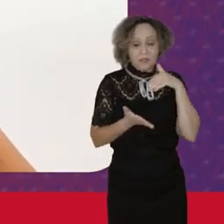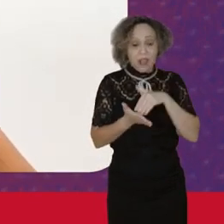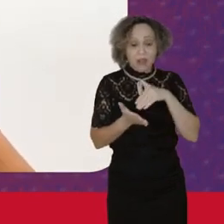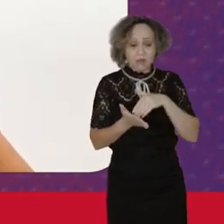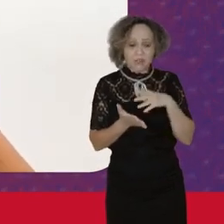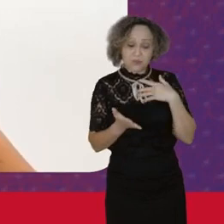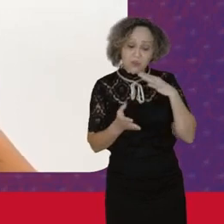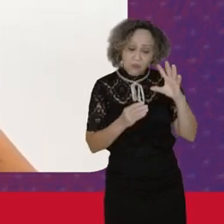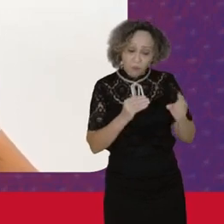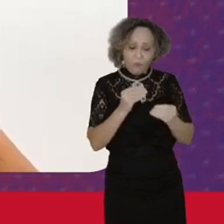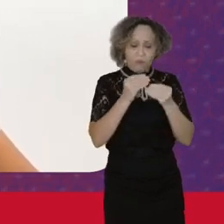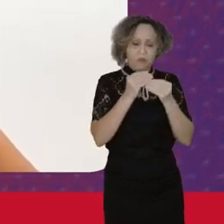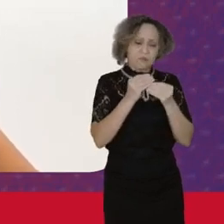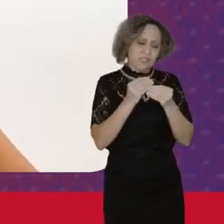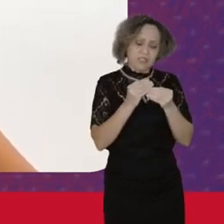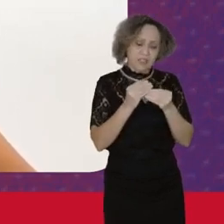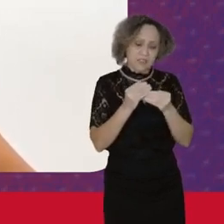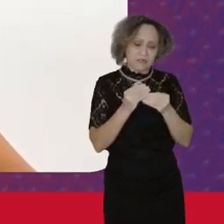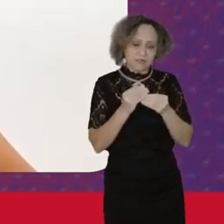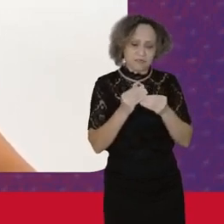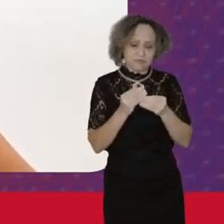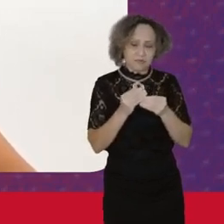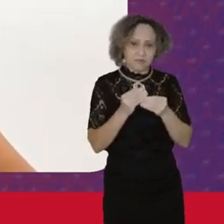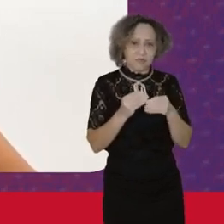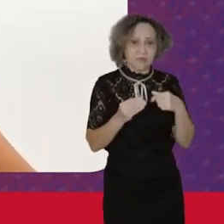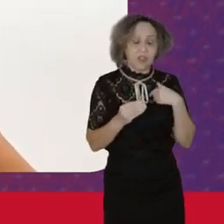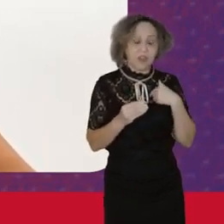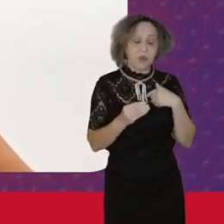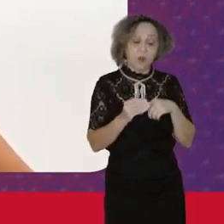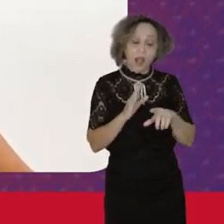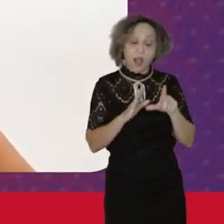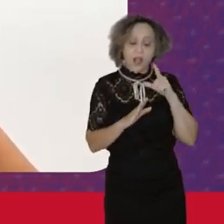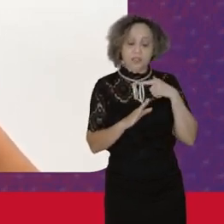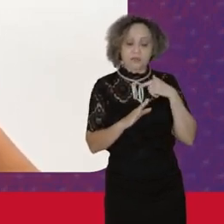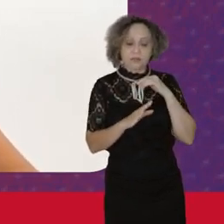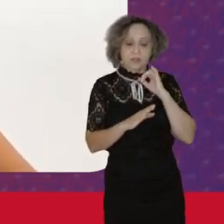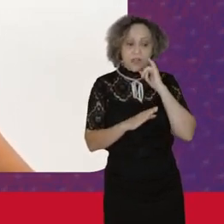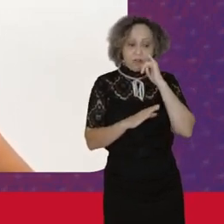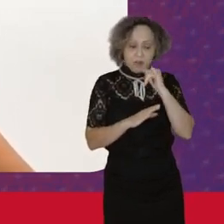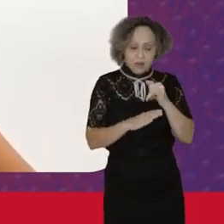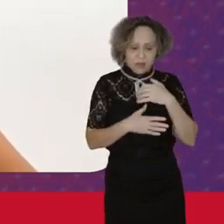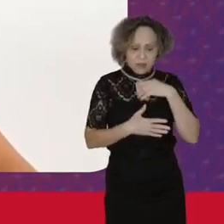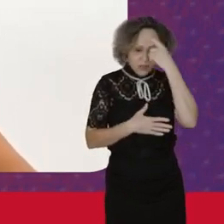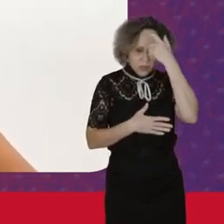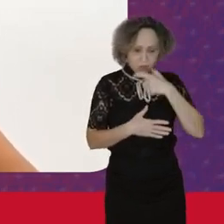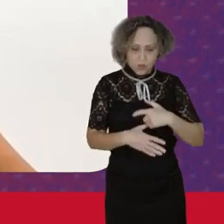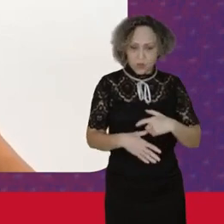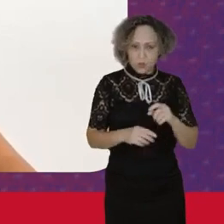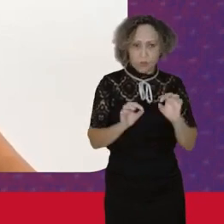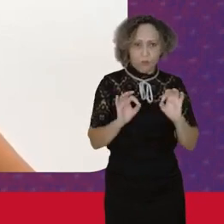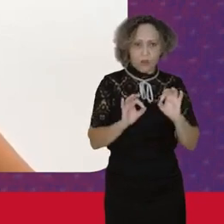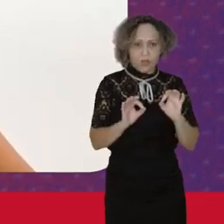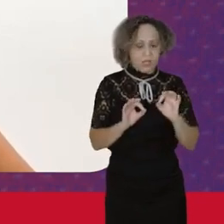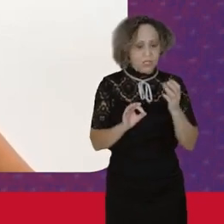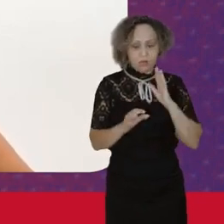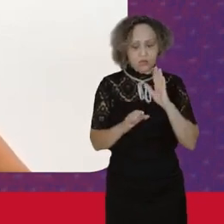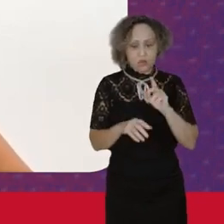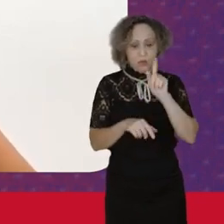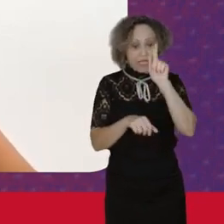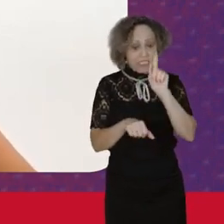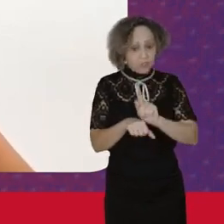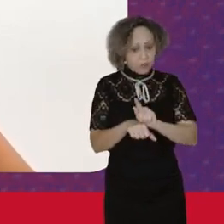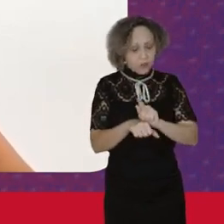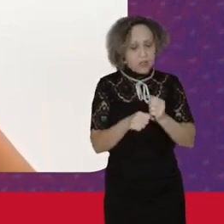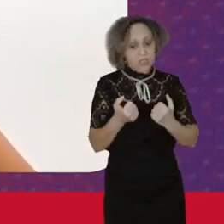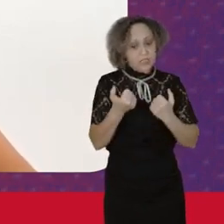né? Mas antes, Selma, eu só queria aqui atualizar um pouco a minha condição. Eu atualmente não estou mais na gestão da assistência técnica